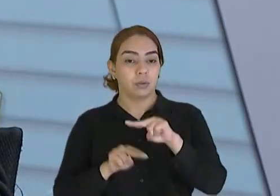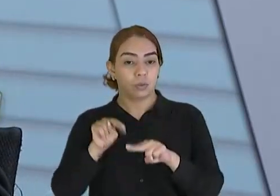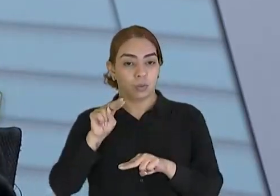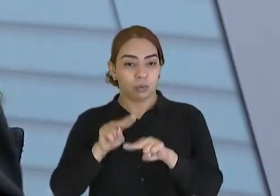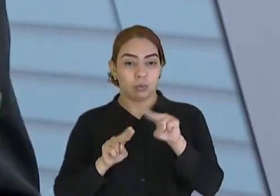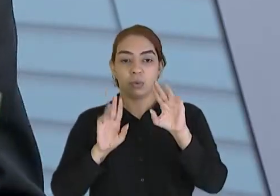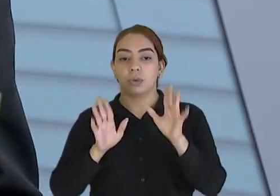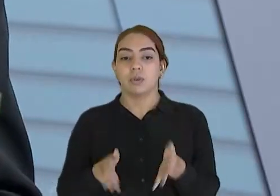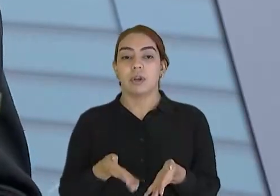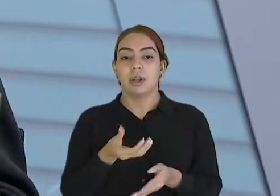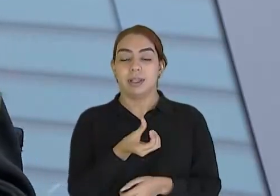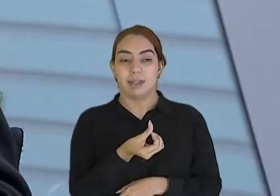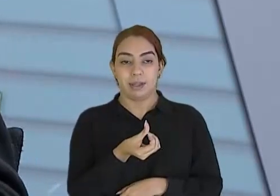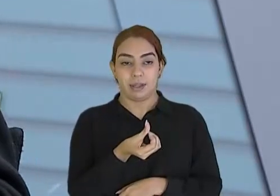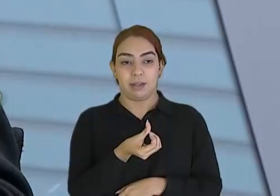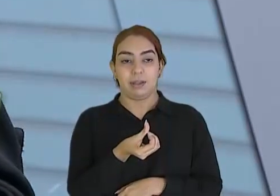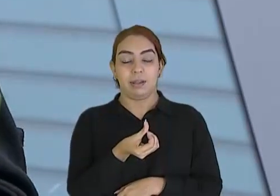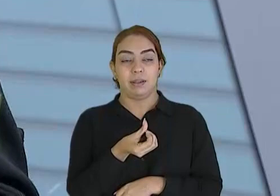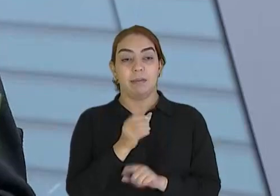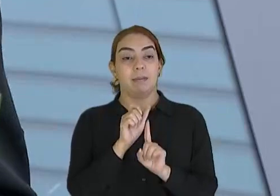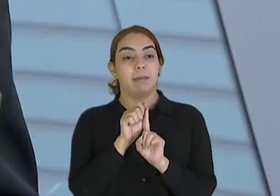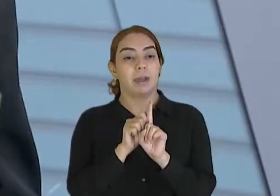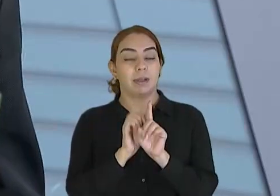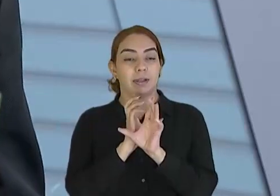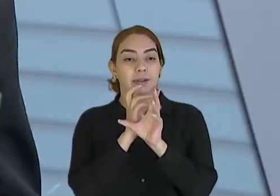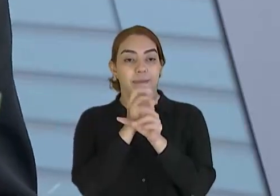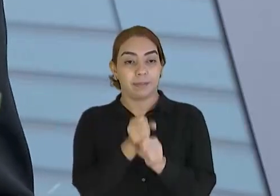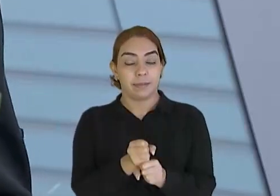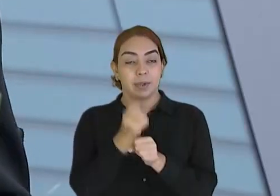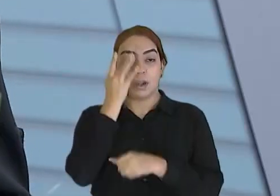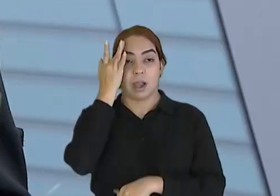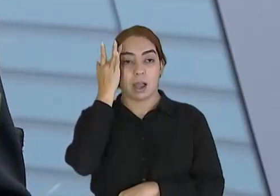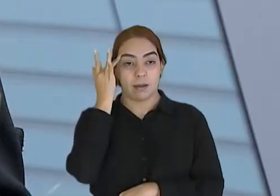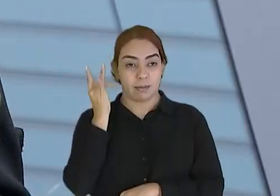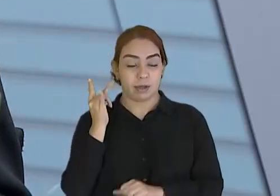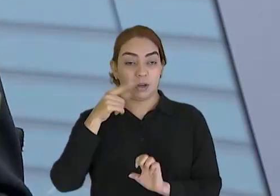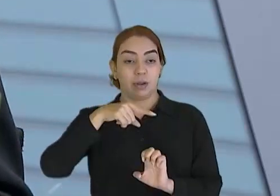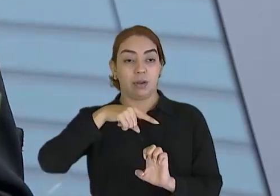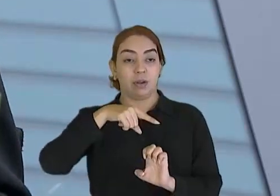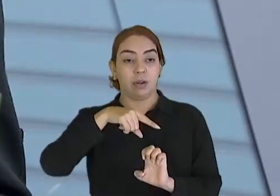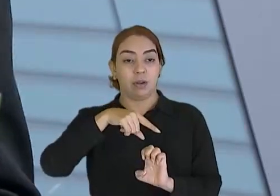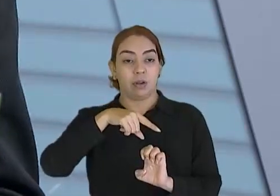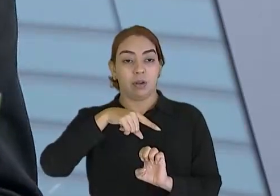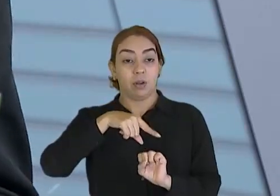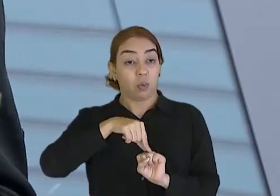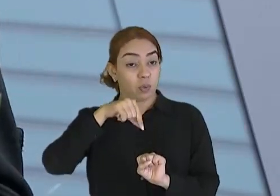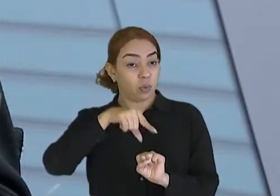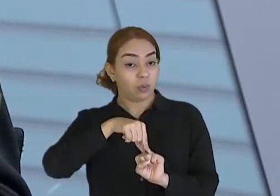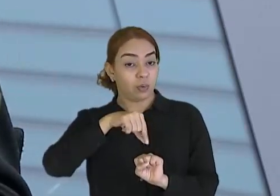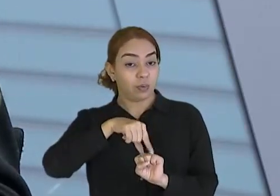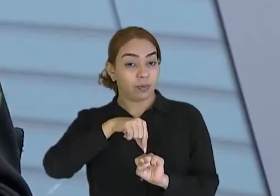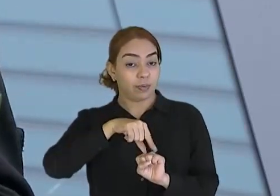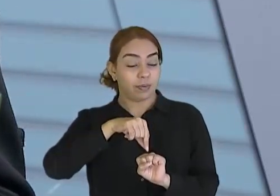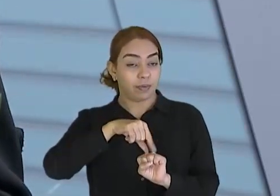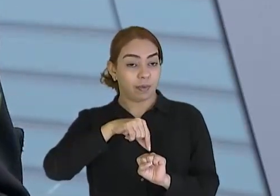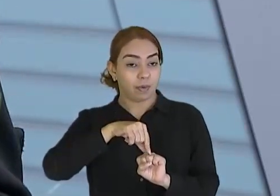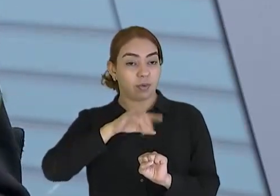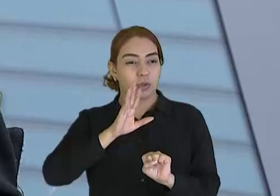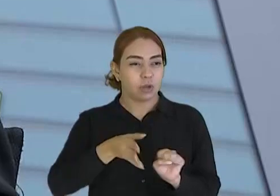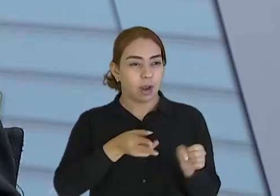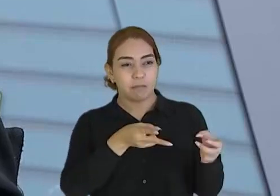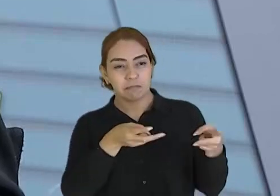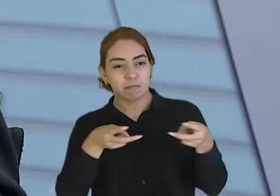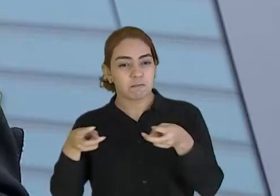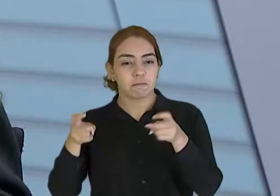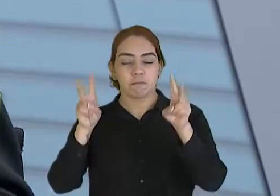começa o segundo semestre. Amanhã, dia 5, a Unifor, Universidade de Fortaleza, sempre antenada com os grandes assuntos,